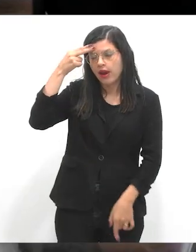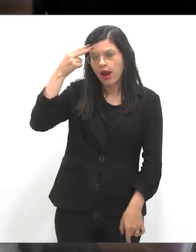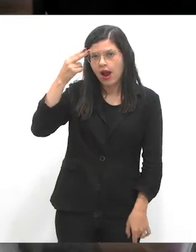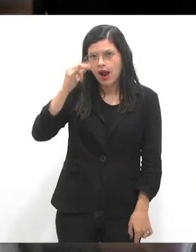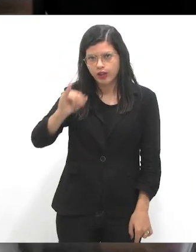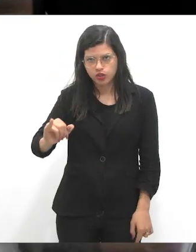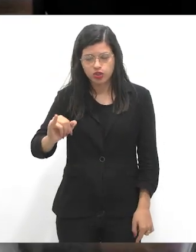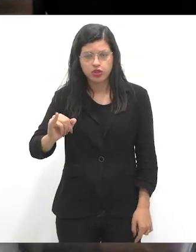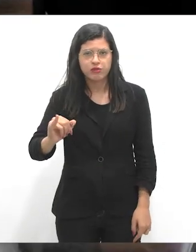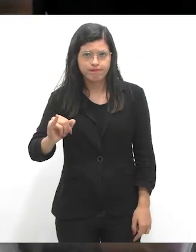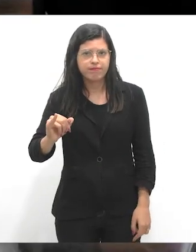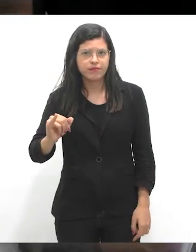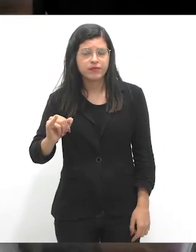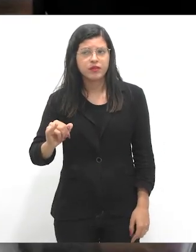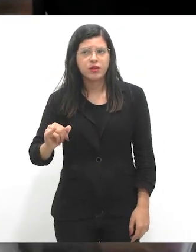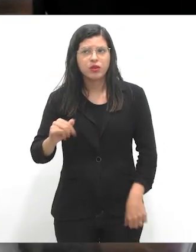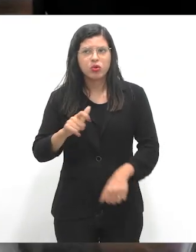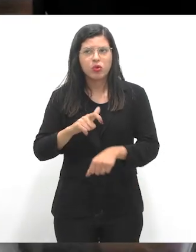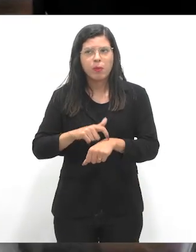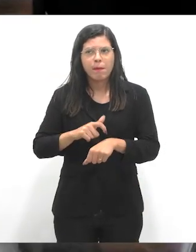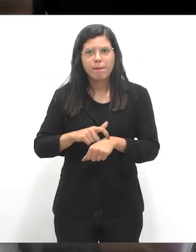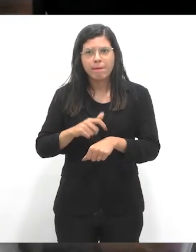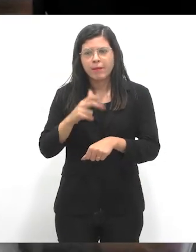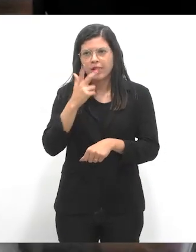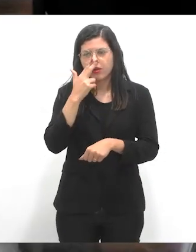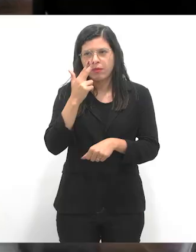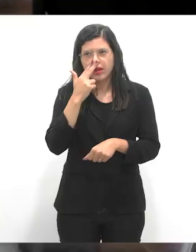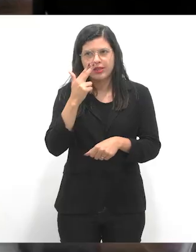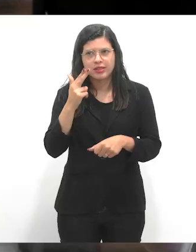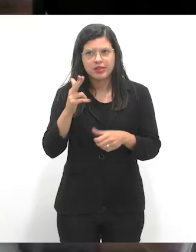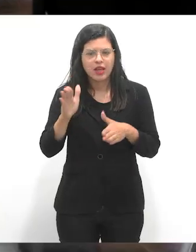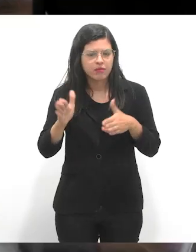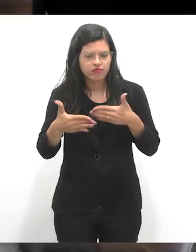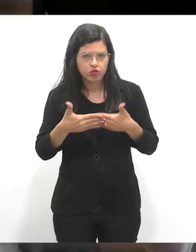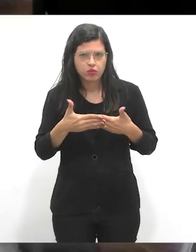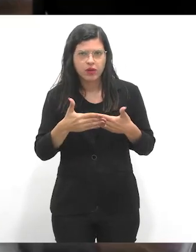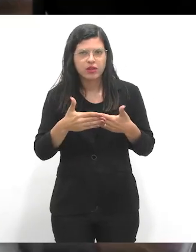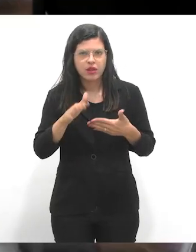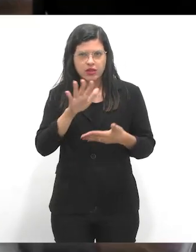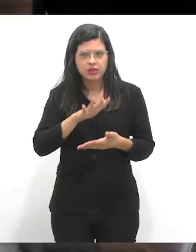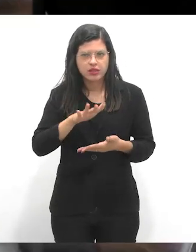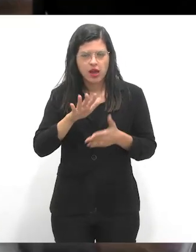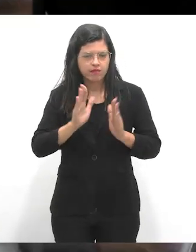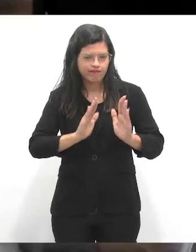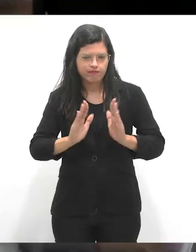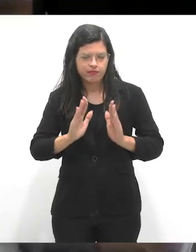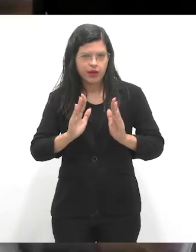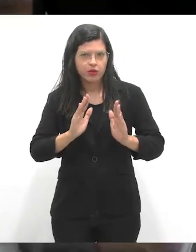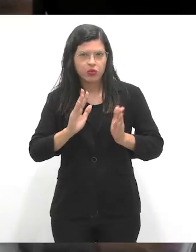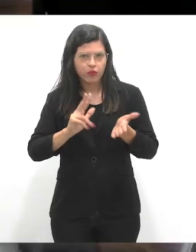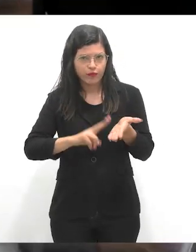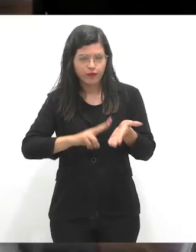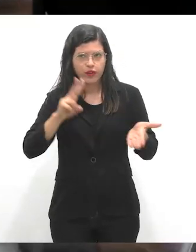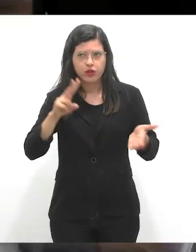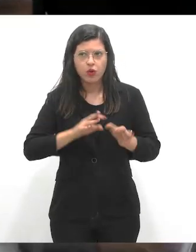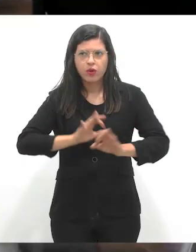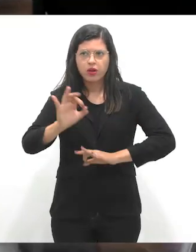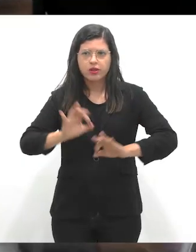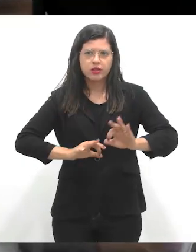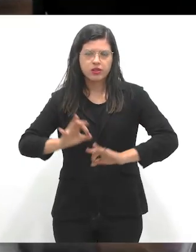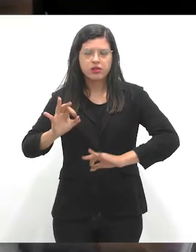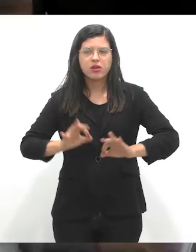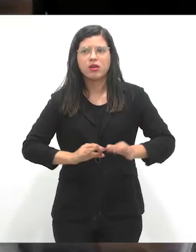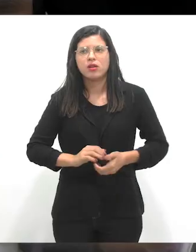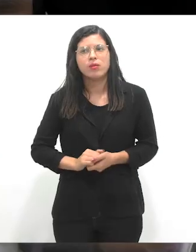humanitária para haitianos. No momento está um pouco ainda suspenso essa parte do visto, eles estão organizando, eu